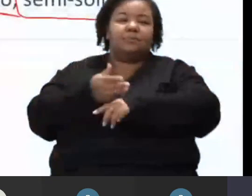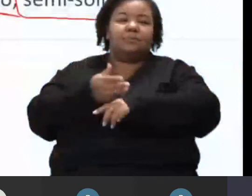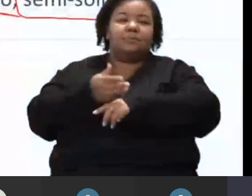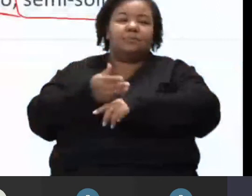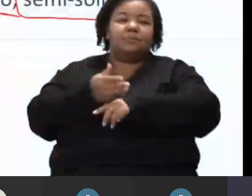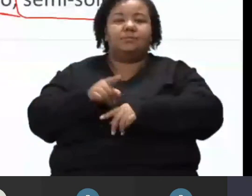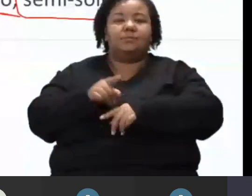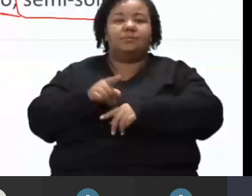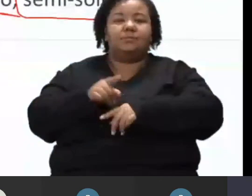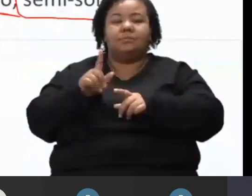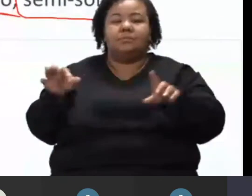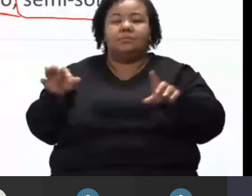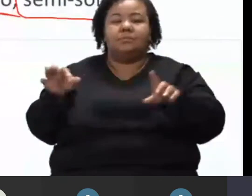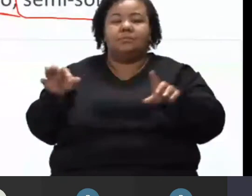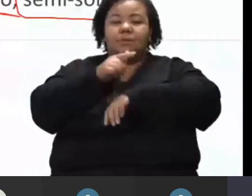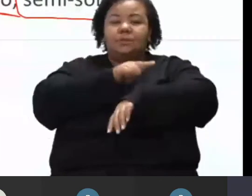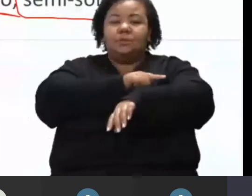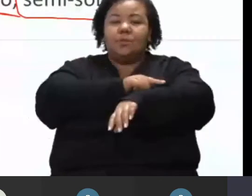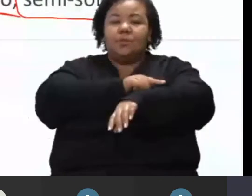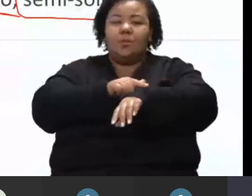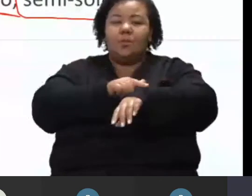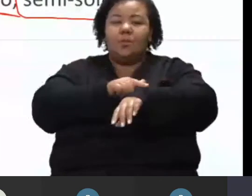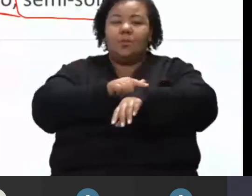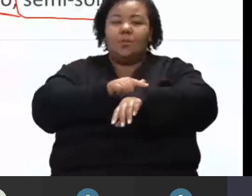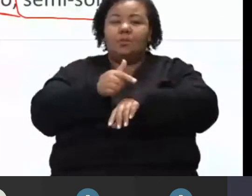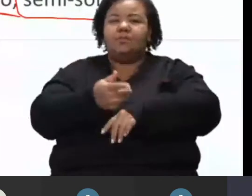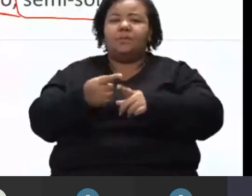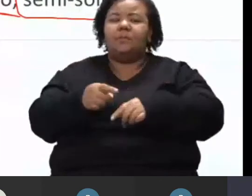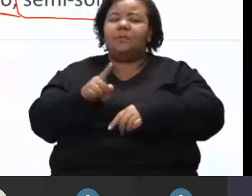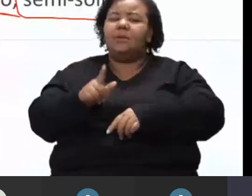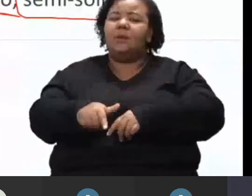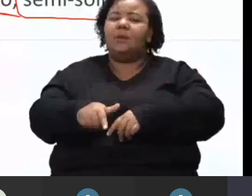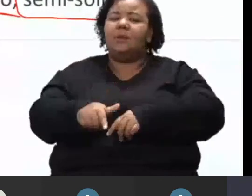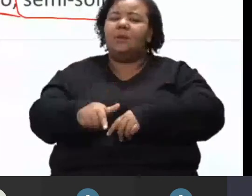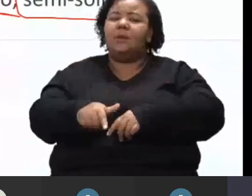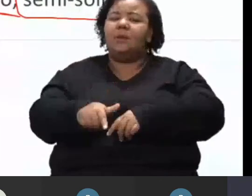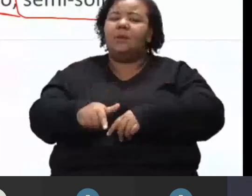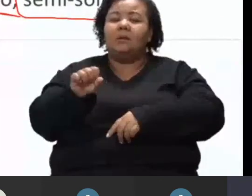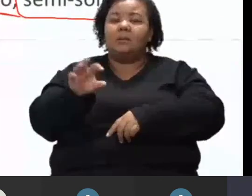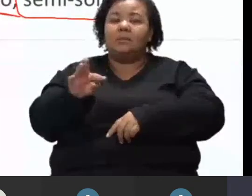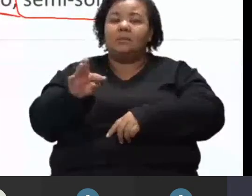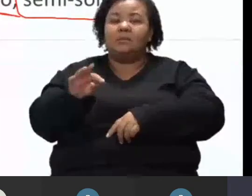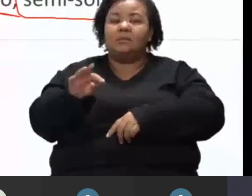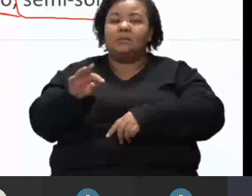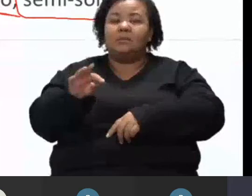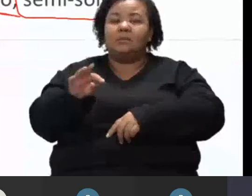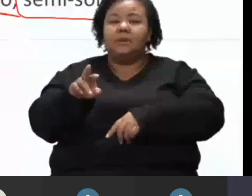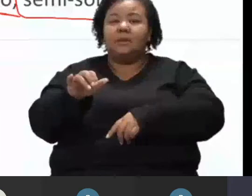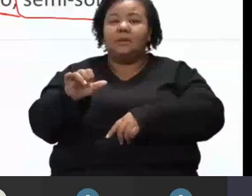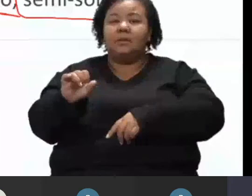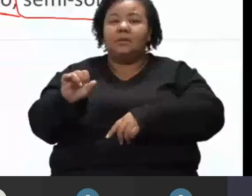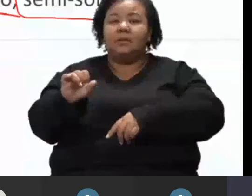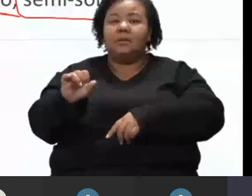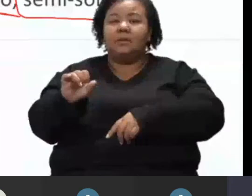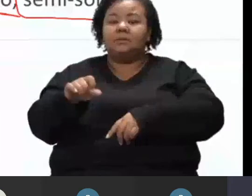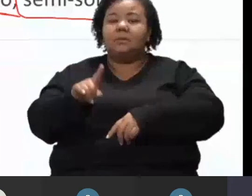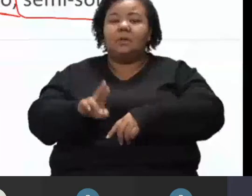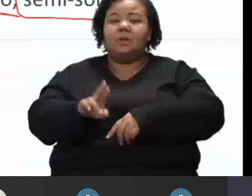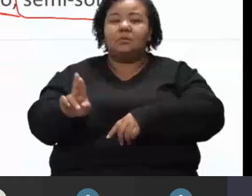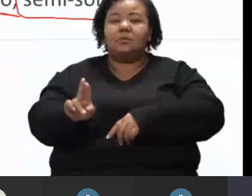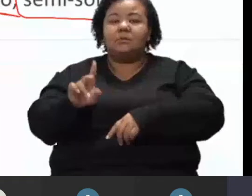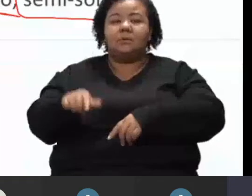têm que ser totalmente estéreis. Por que estéreis? Porque esse meio de cultura, ele está sendo utilizado